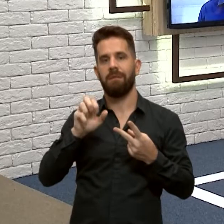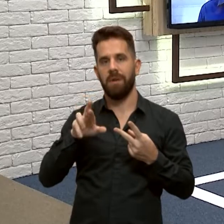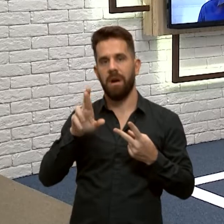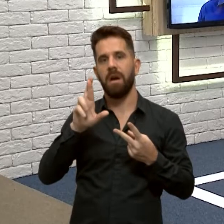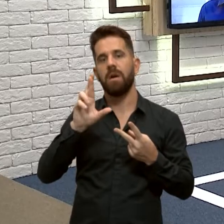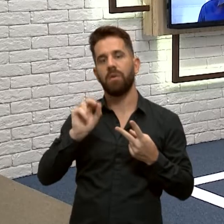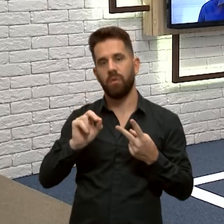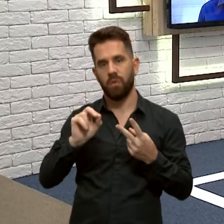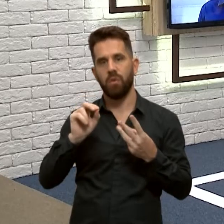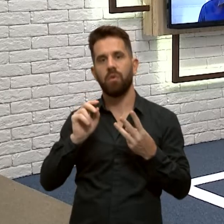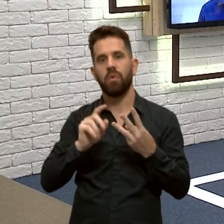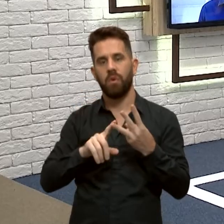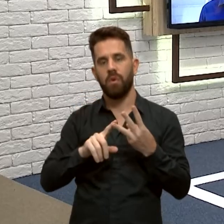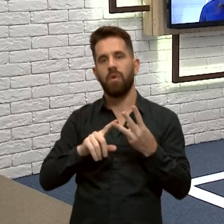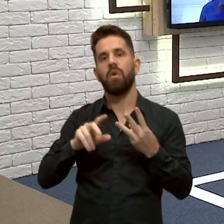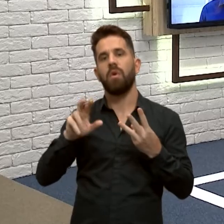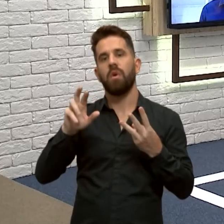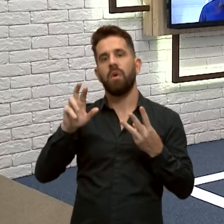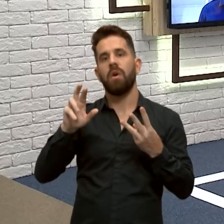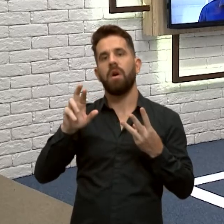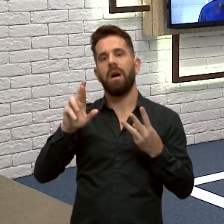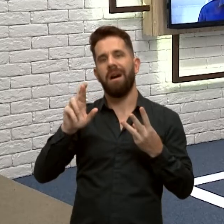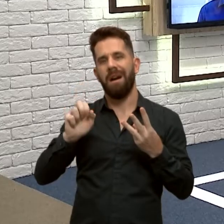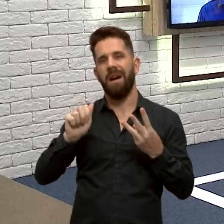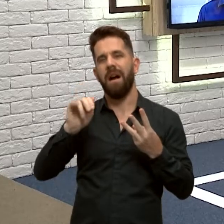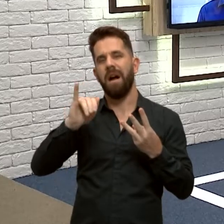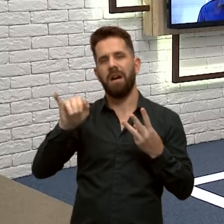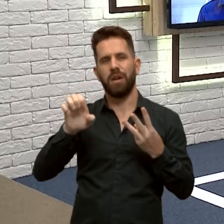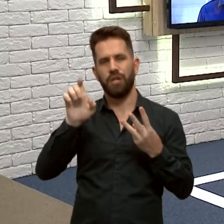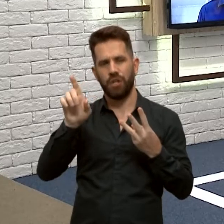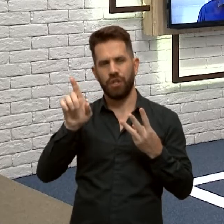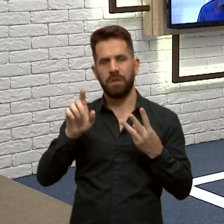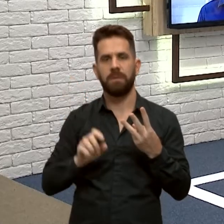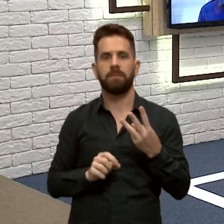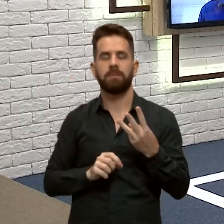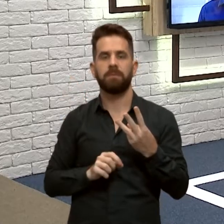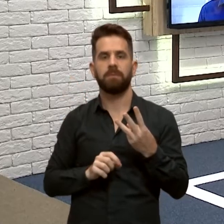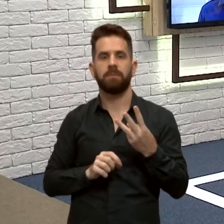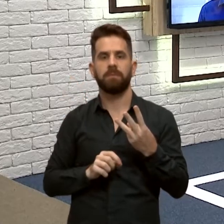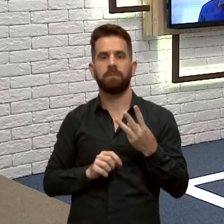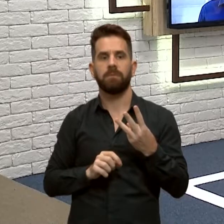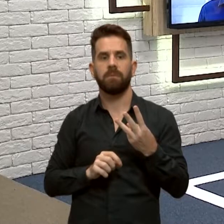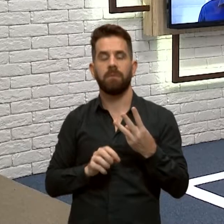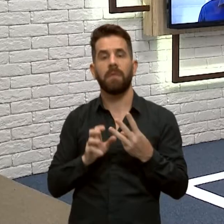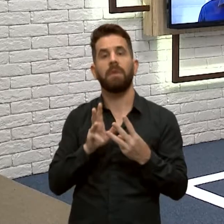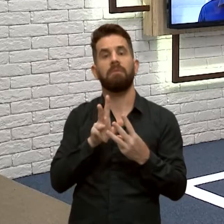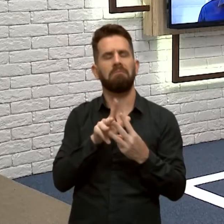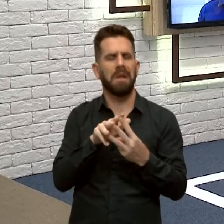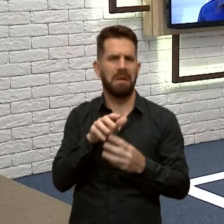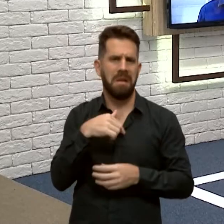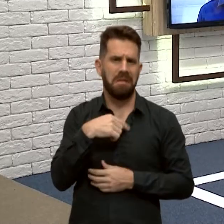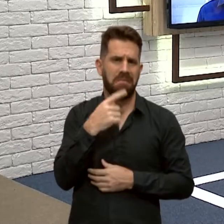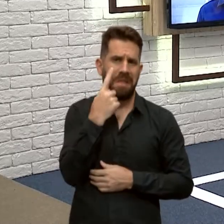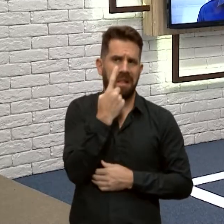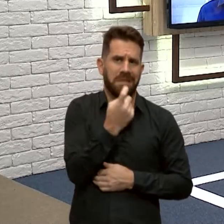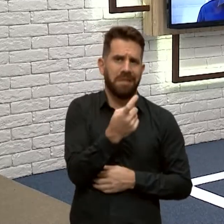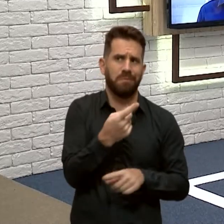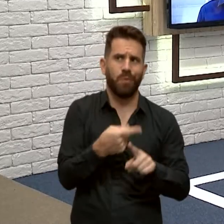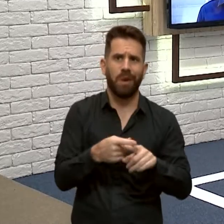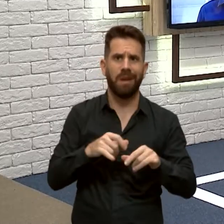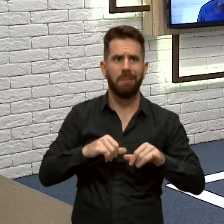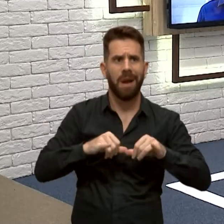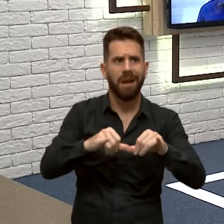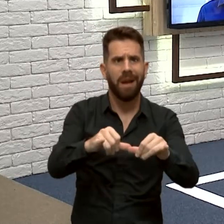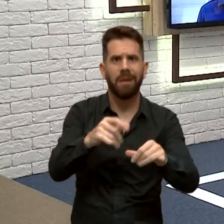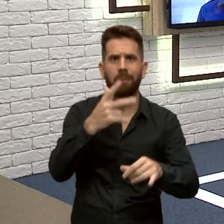universidade internacional dos Estados Unidos, Iowa State University. Eu achei interessante porque supermercado é uma coisa que a gente faz com frequência, né? Não é que